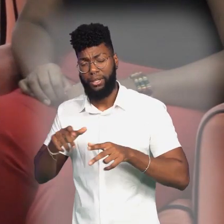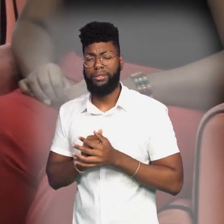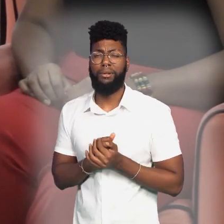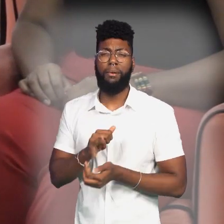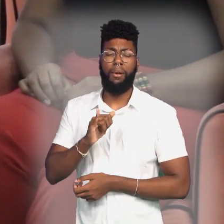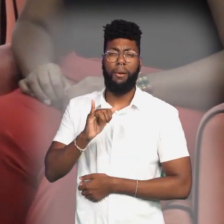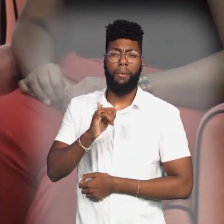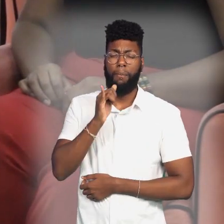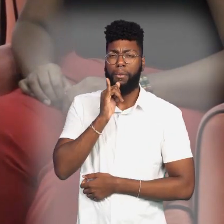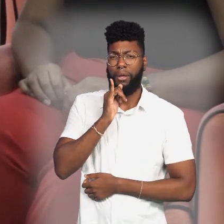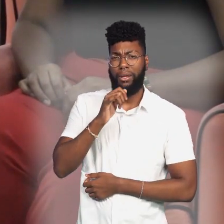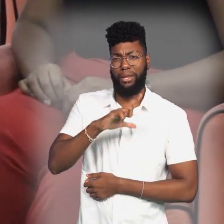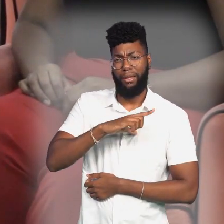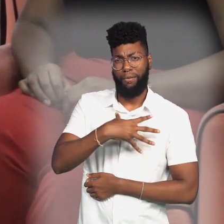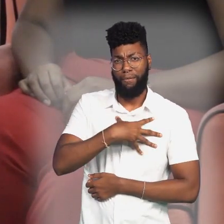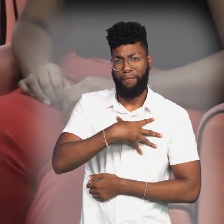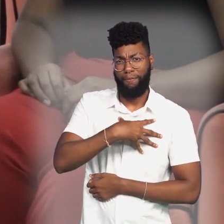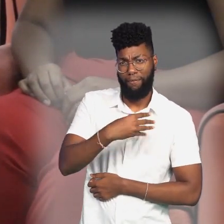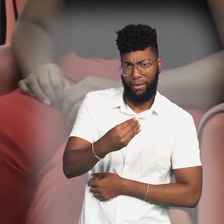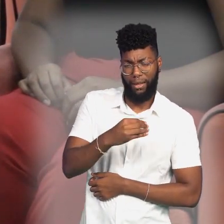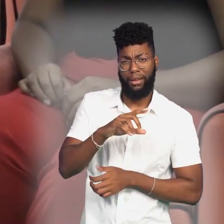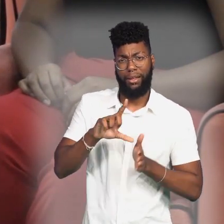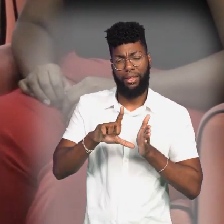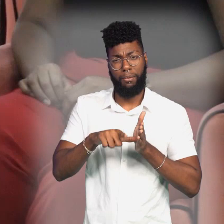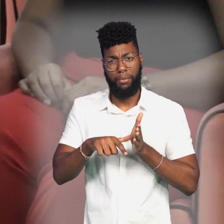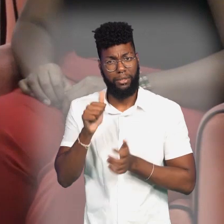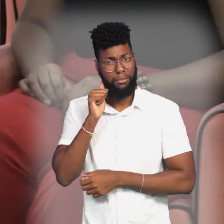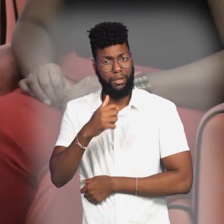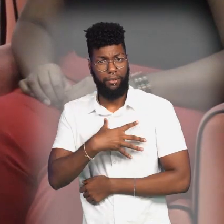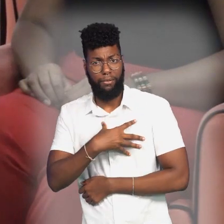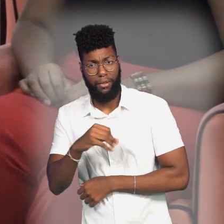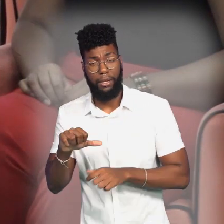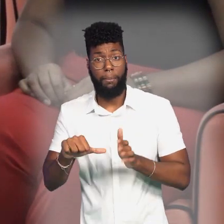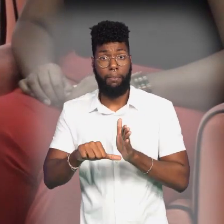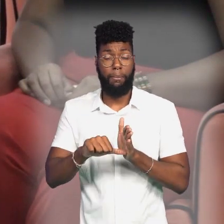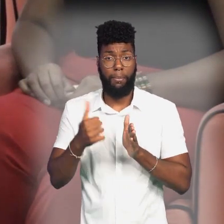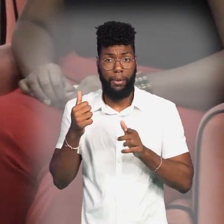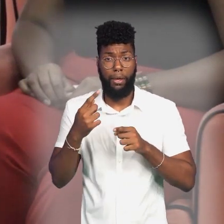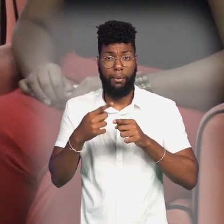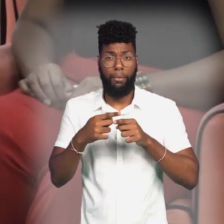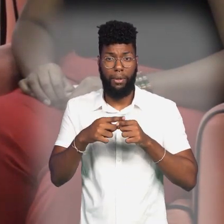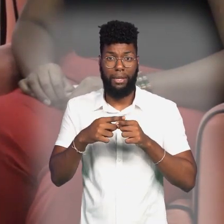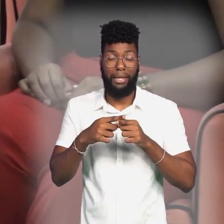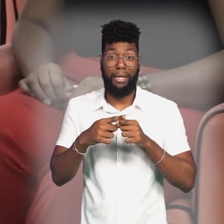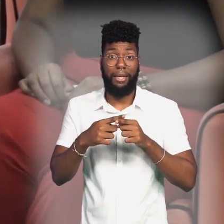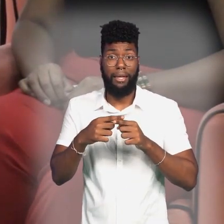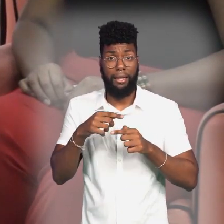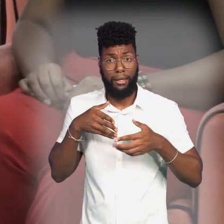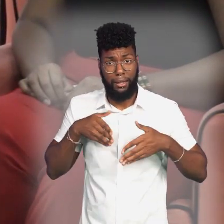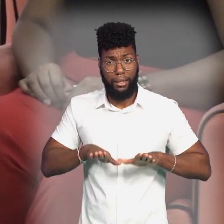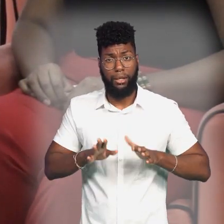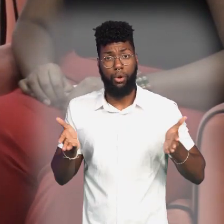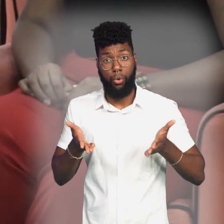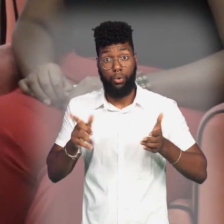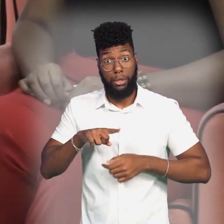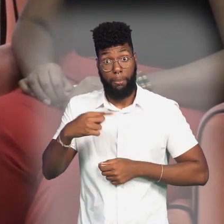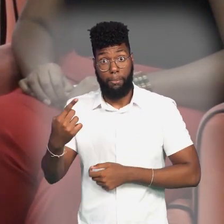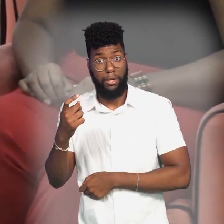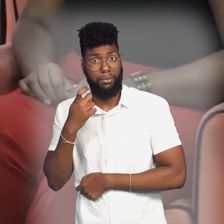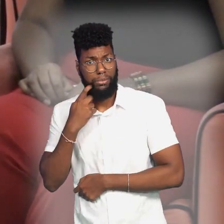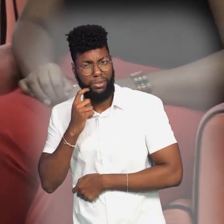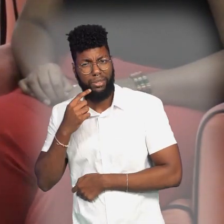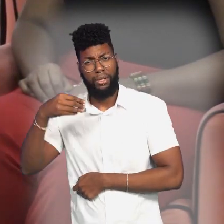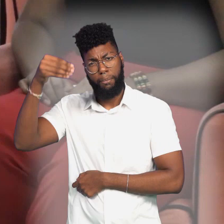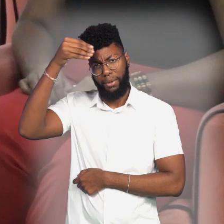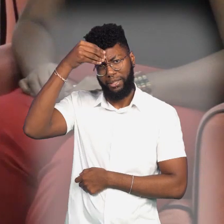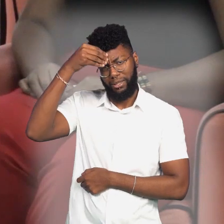filho, uma filha, primeira coisa, porque nasceu hoje e vai ser batizado na próxima sexta-feira. Vamos